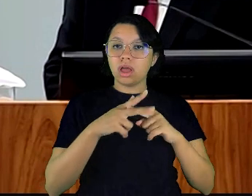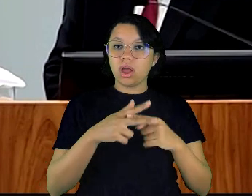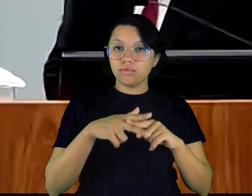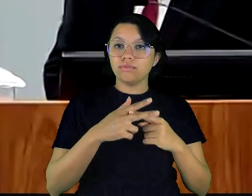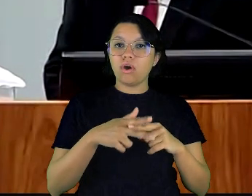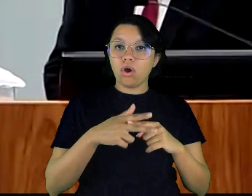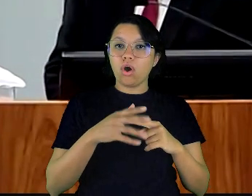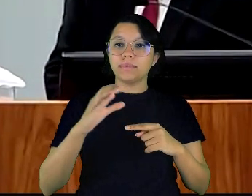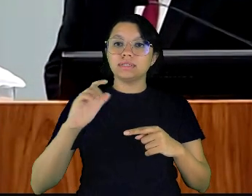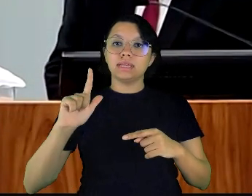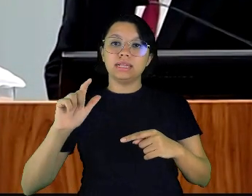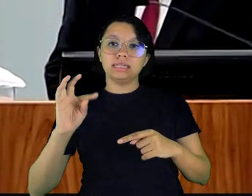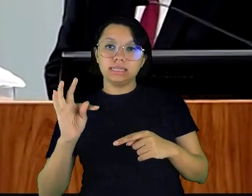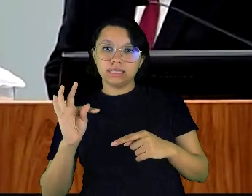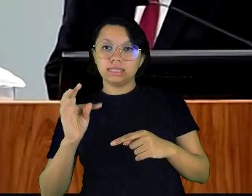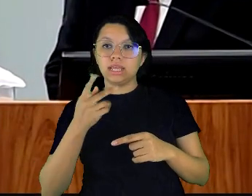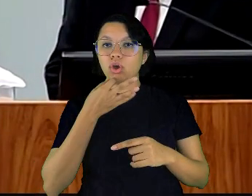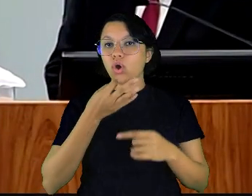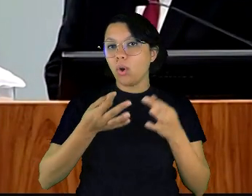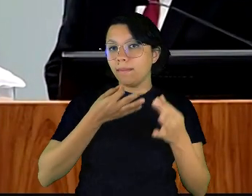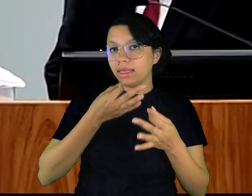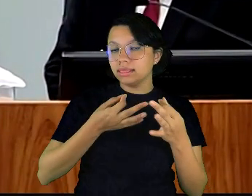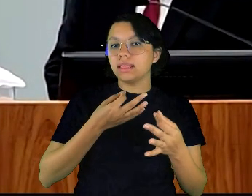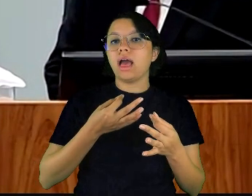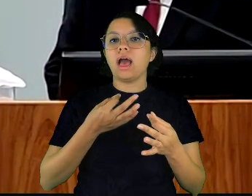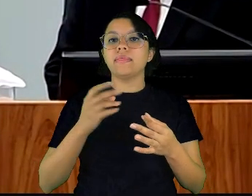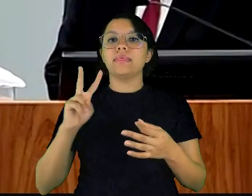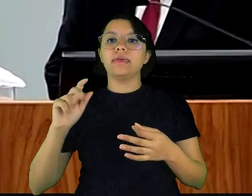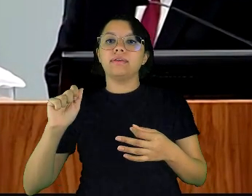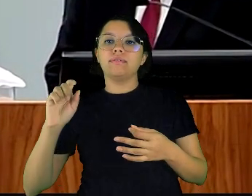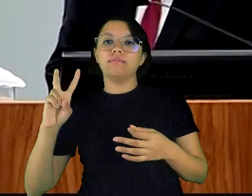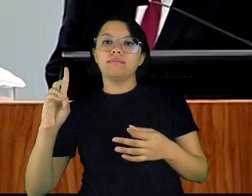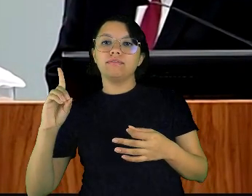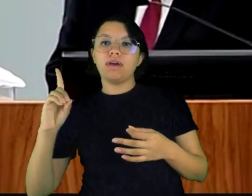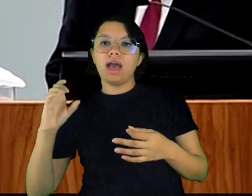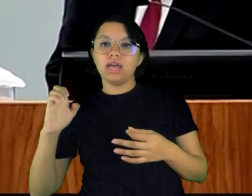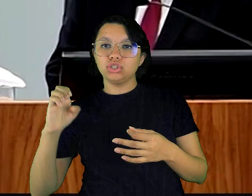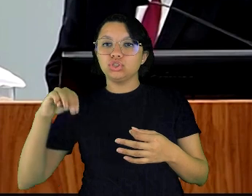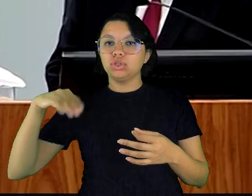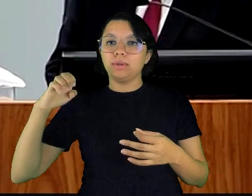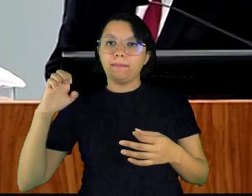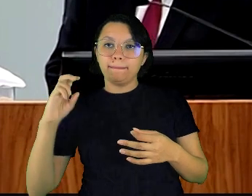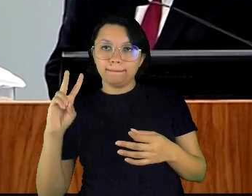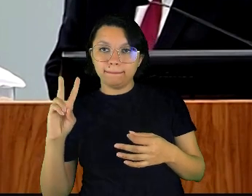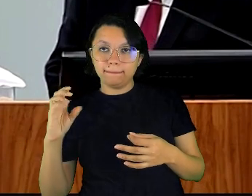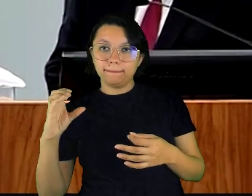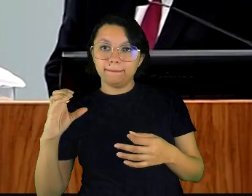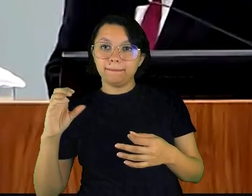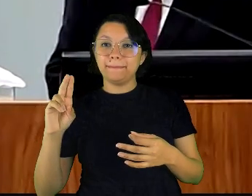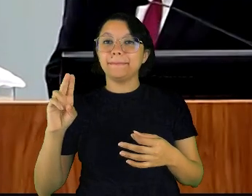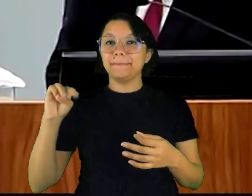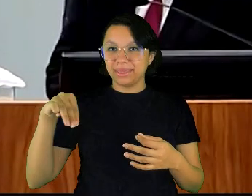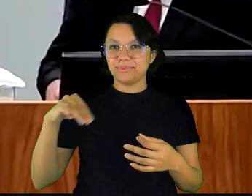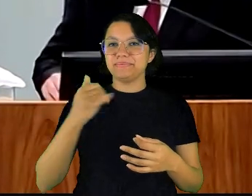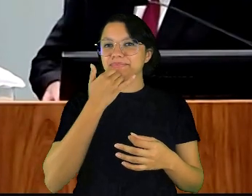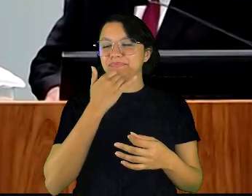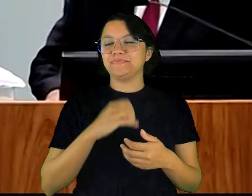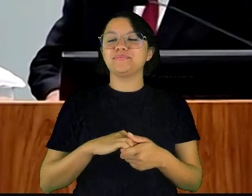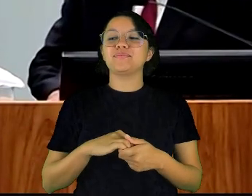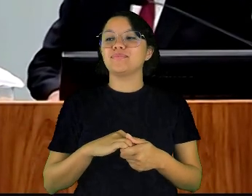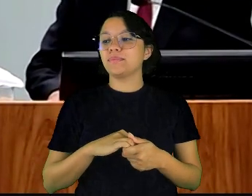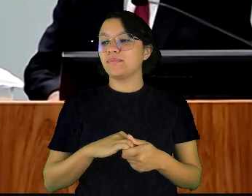e Vademecum com carreiras trabalhistas. Então, com muita alegria que